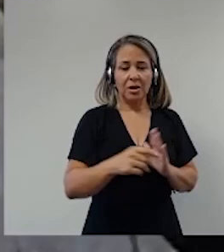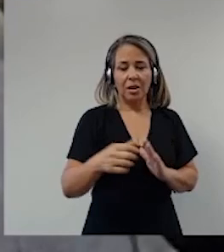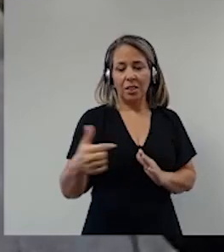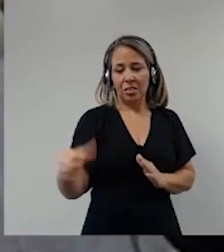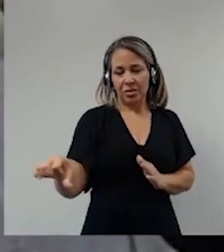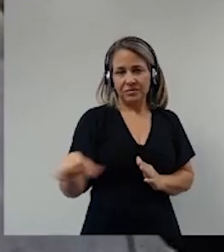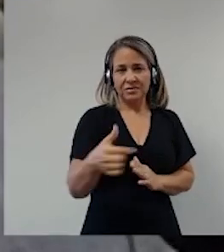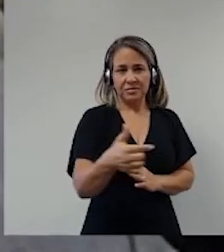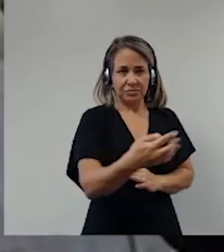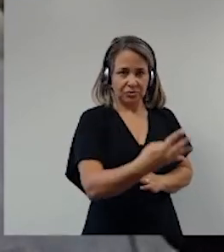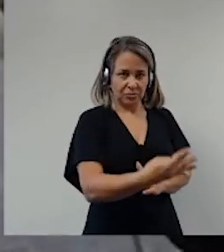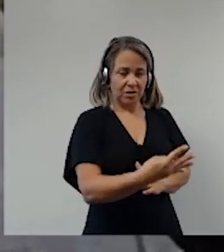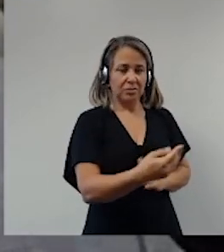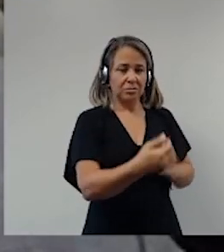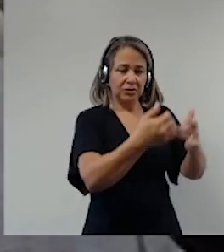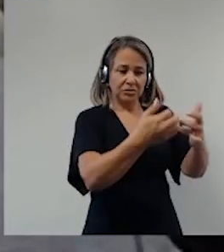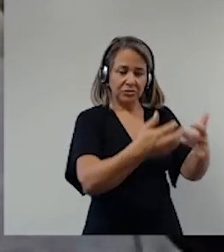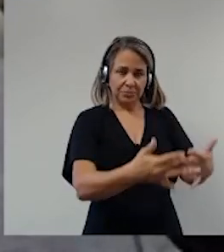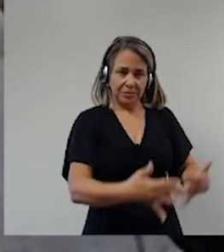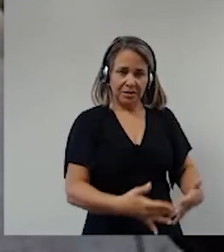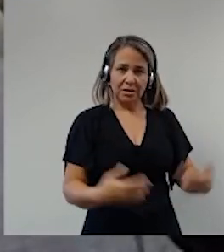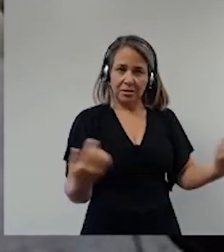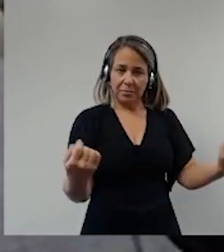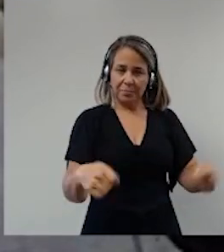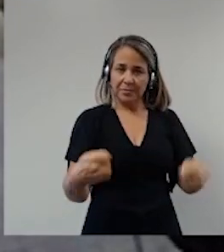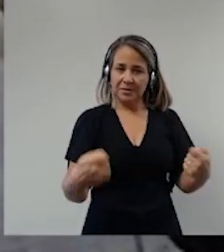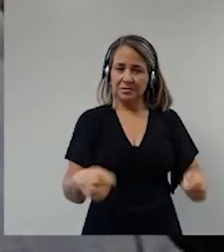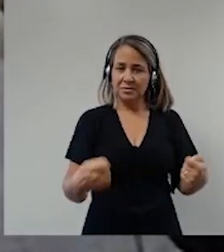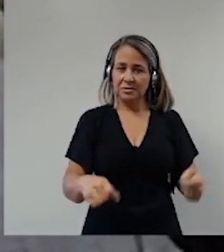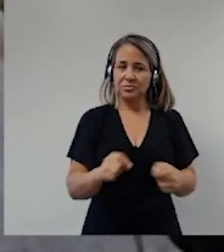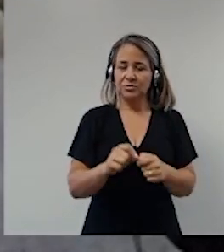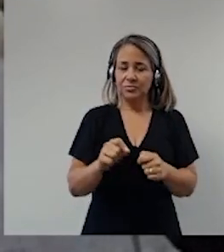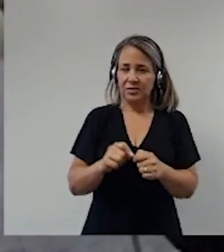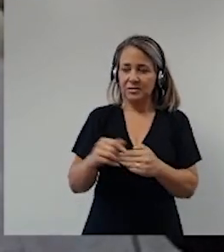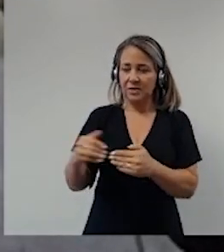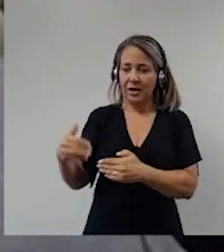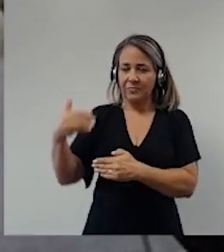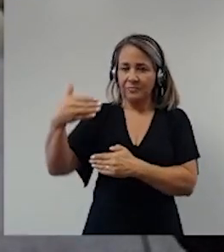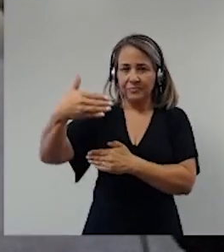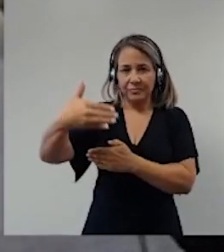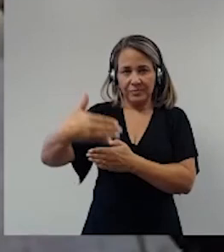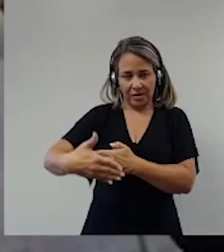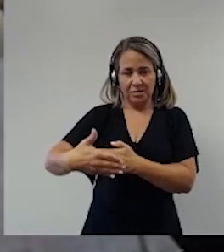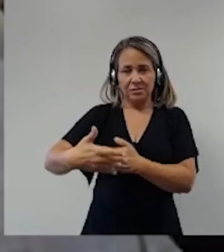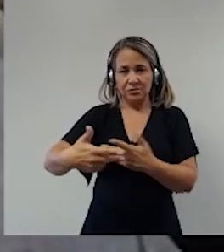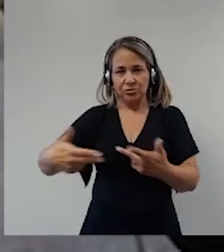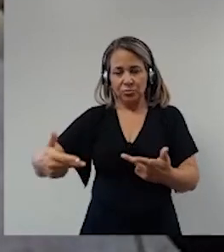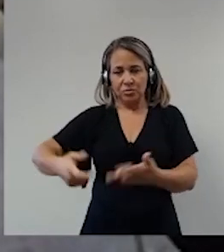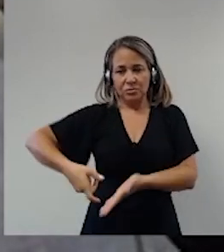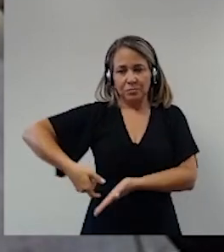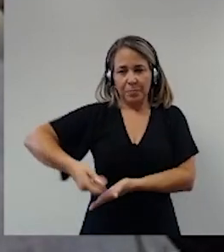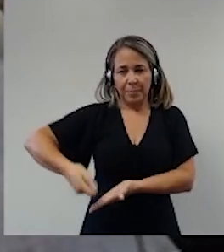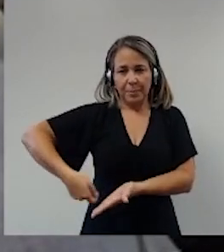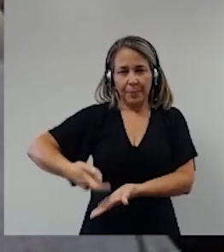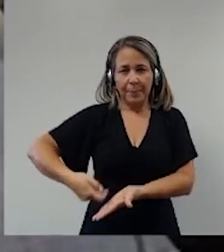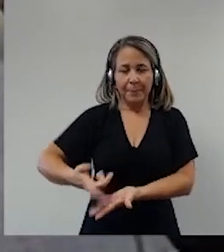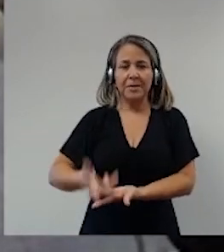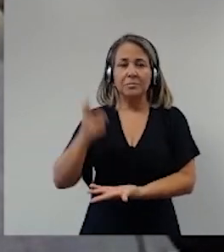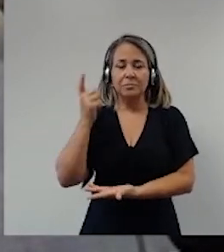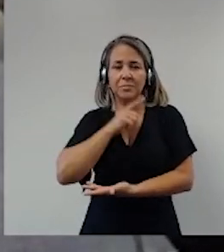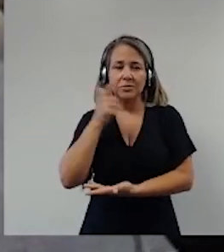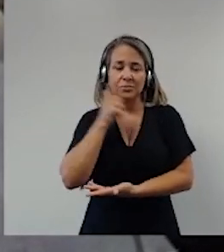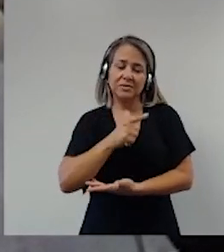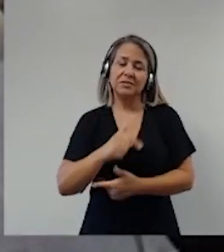já sob o fundamento da necessidade de fazer frente às despesas extraordinárias para o